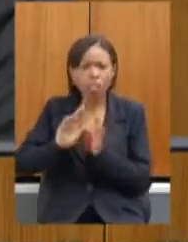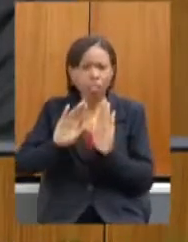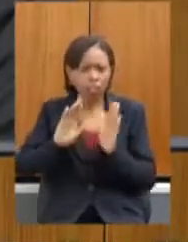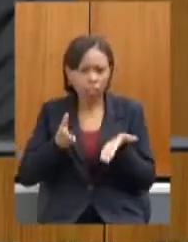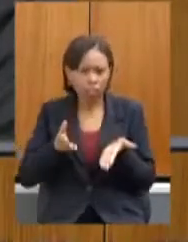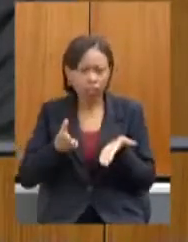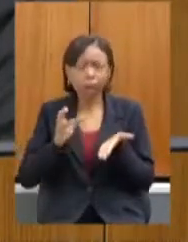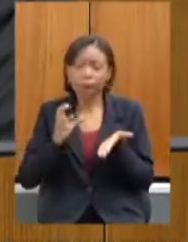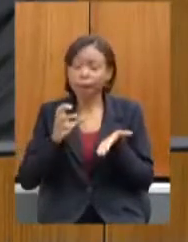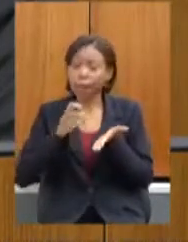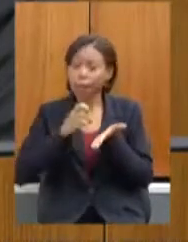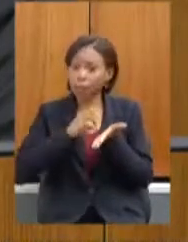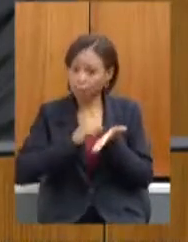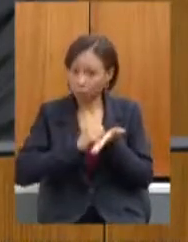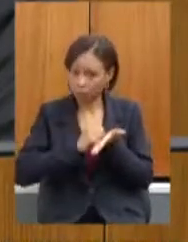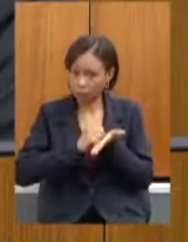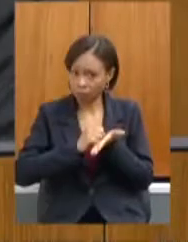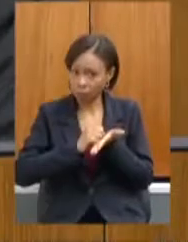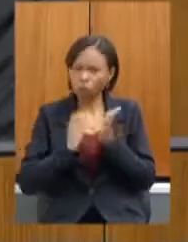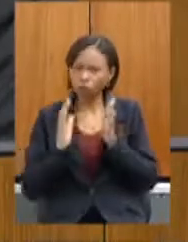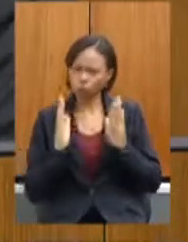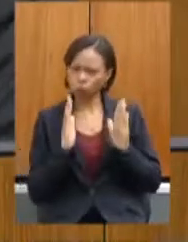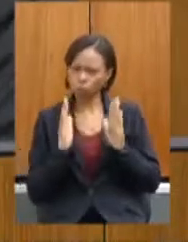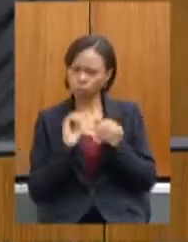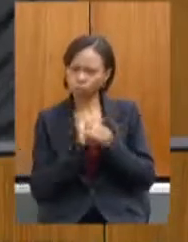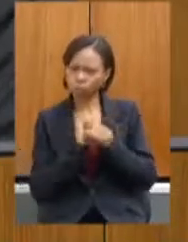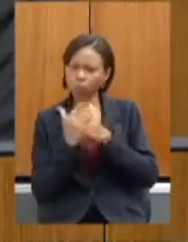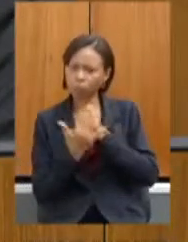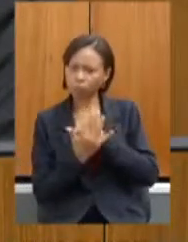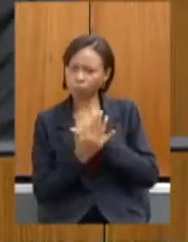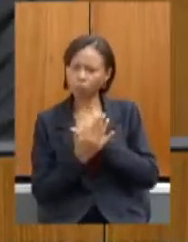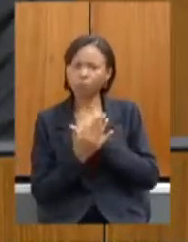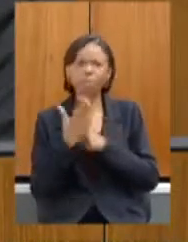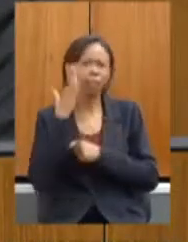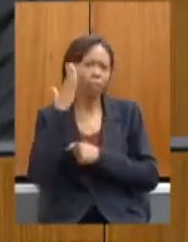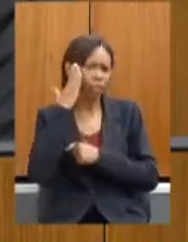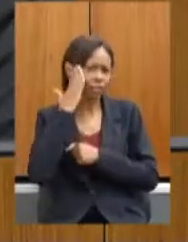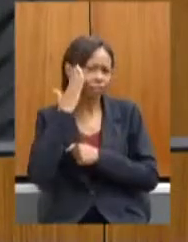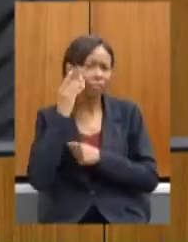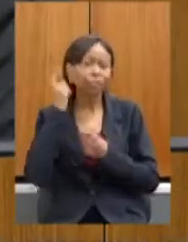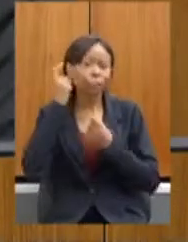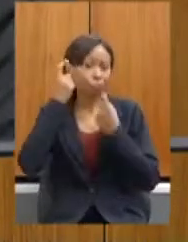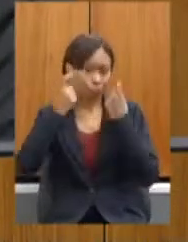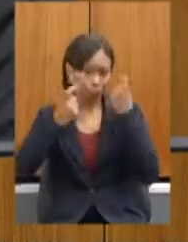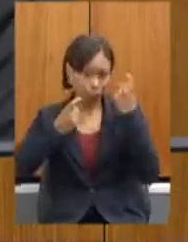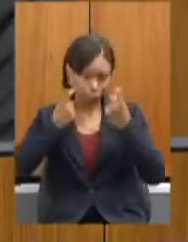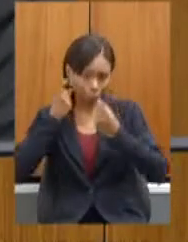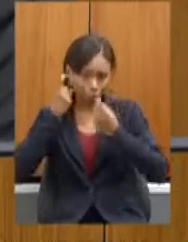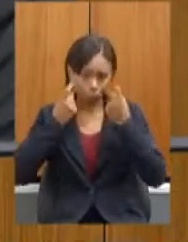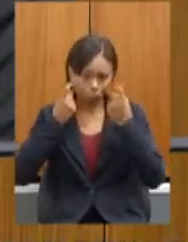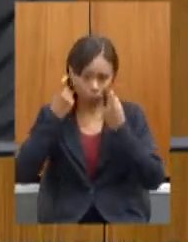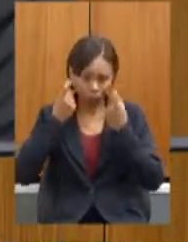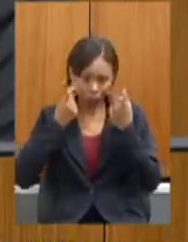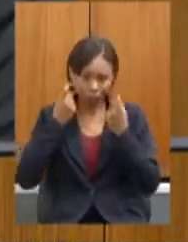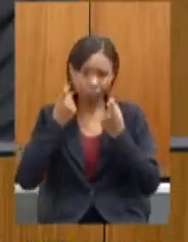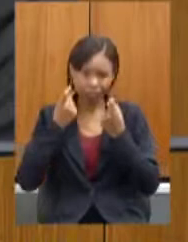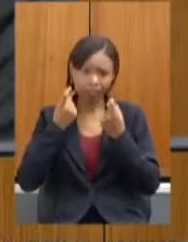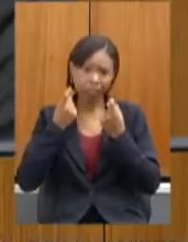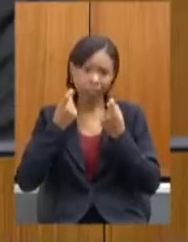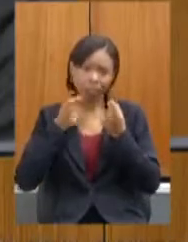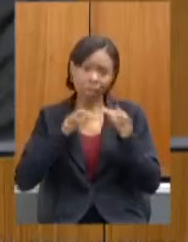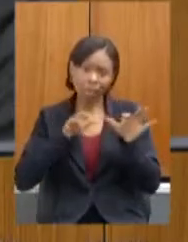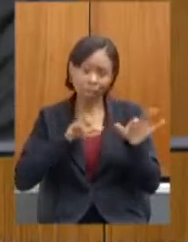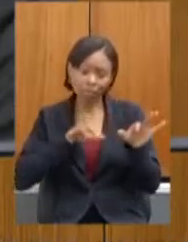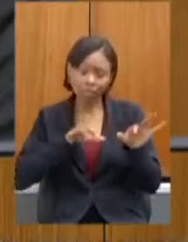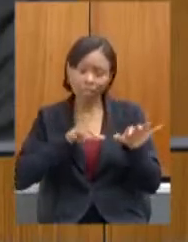durante a pandemia nós sabemos que já existe uma preocupação sobre a desmobilização de